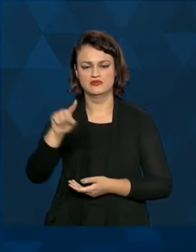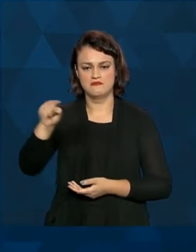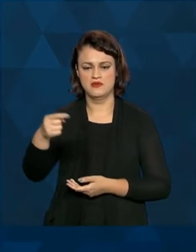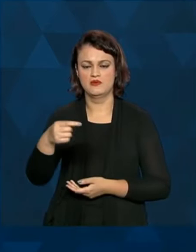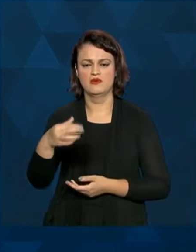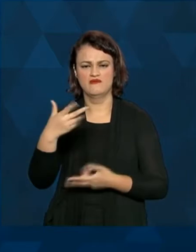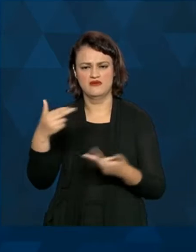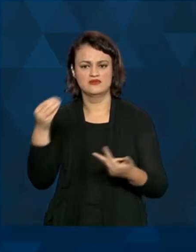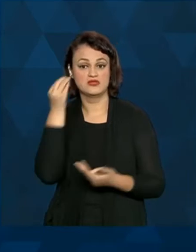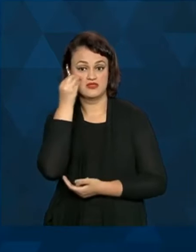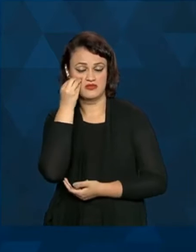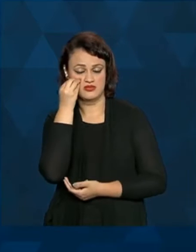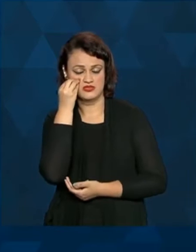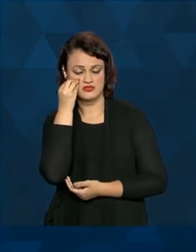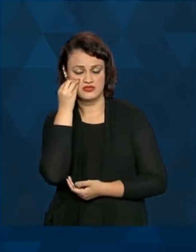312.788 testes, sendo